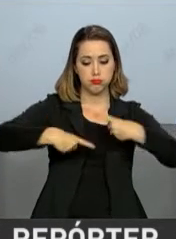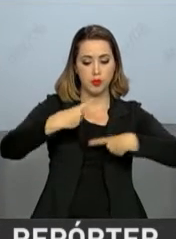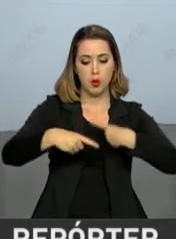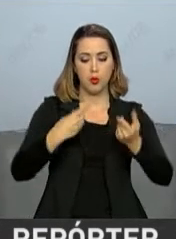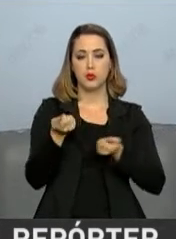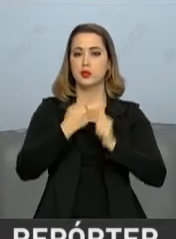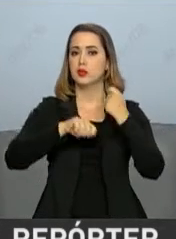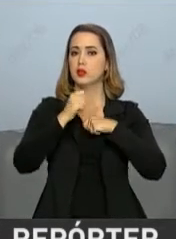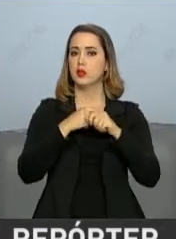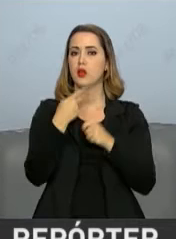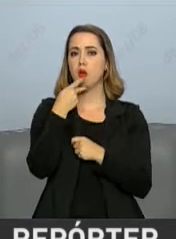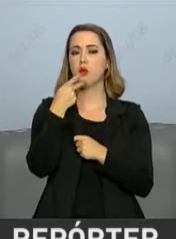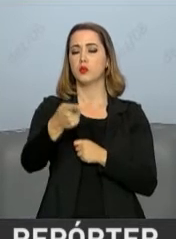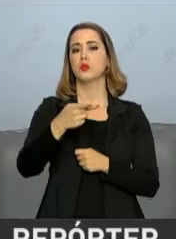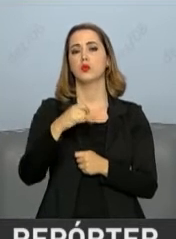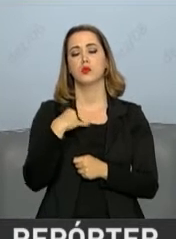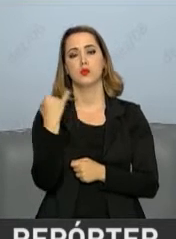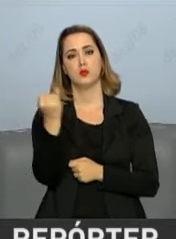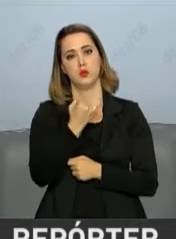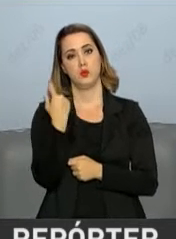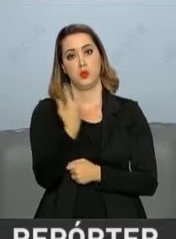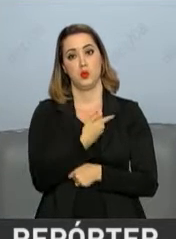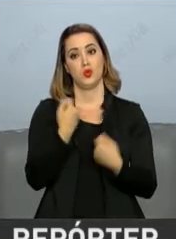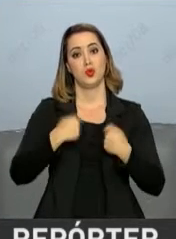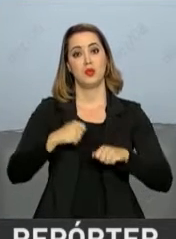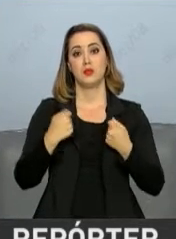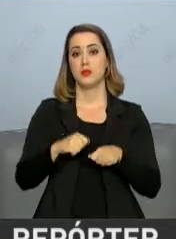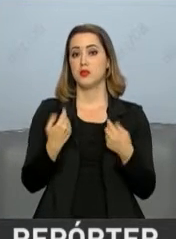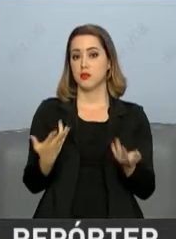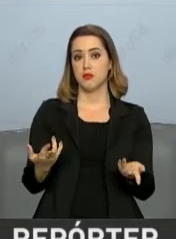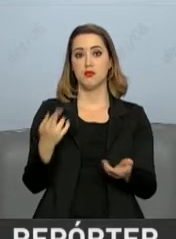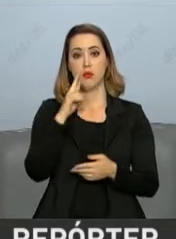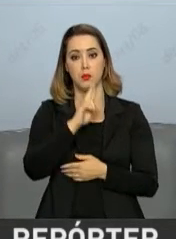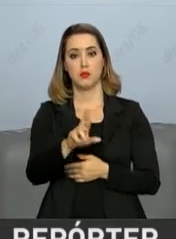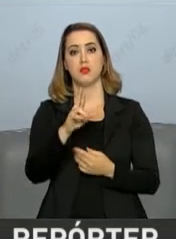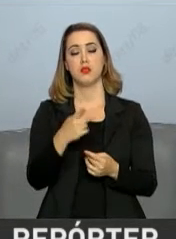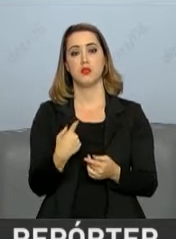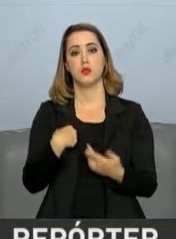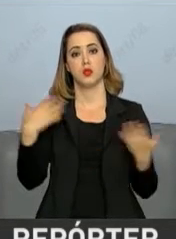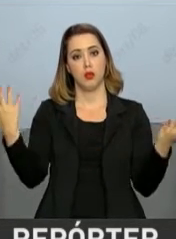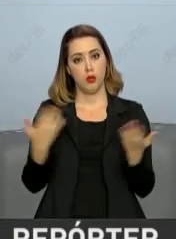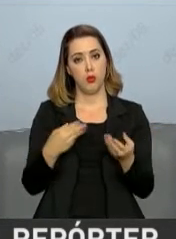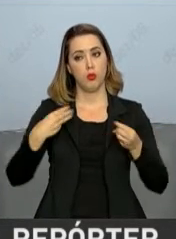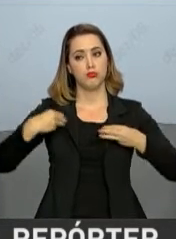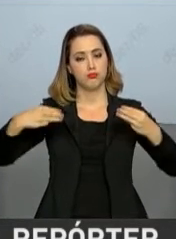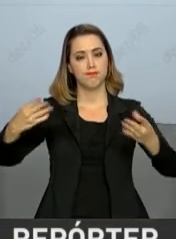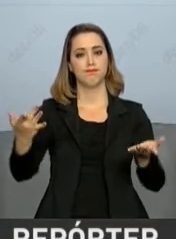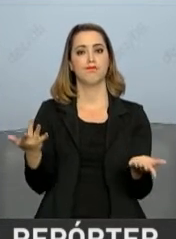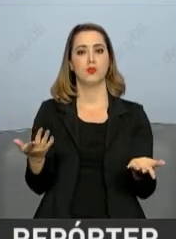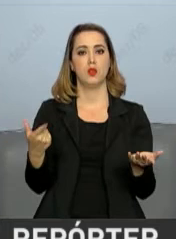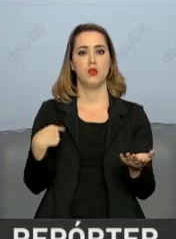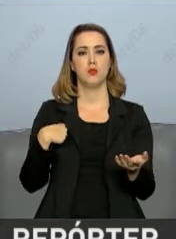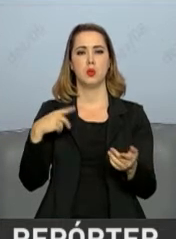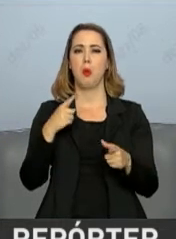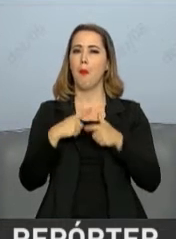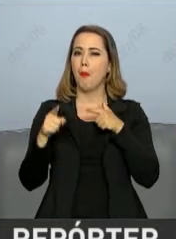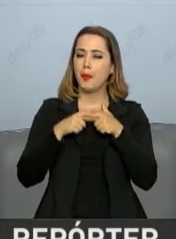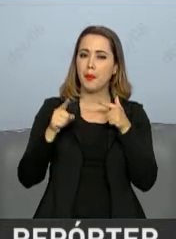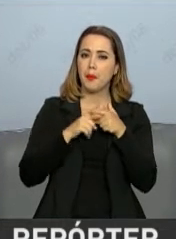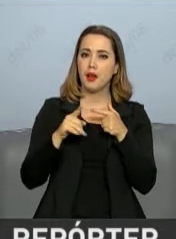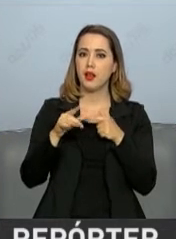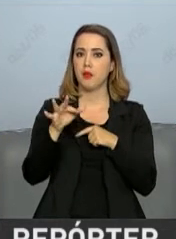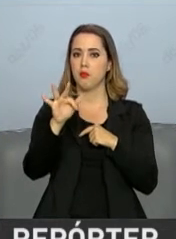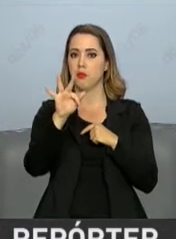o mais importante que a gente tem que resolver esse é o nosso futuro nós com o nosso do ministério é que é a questão fiscal esse é o